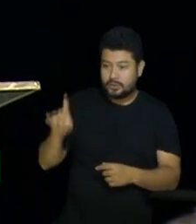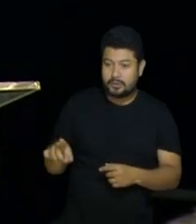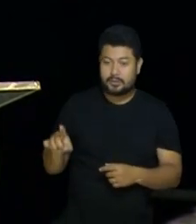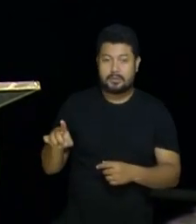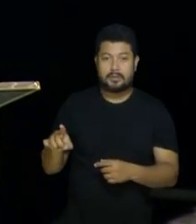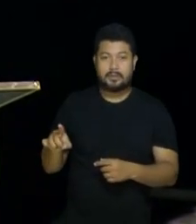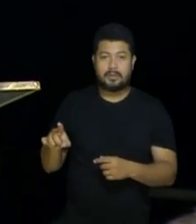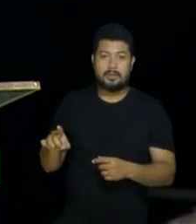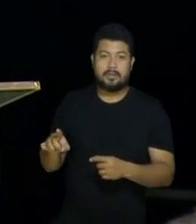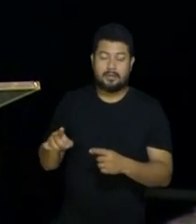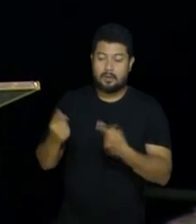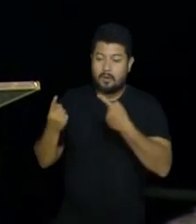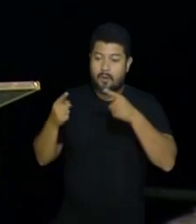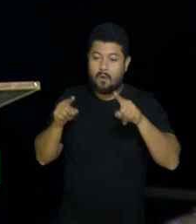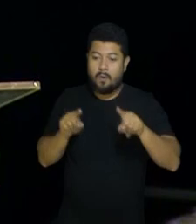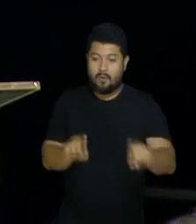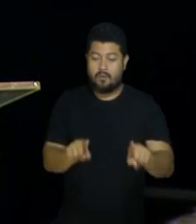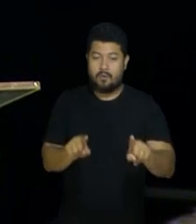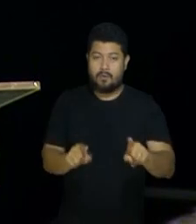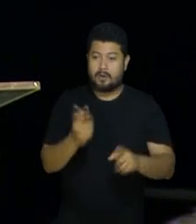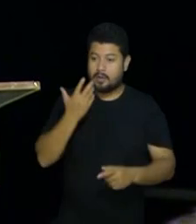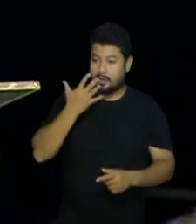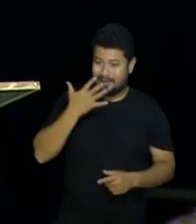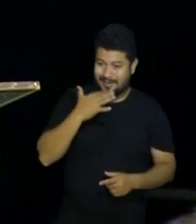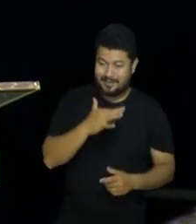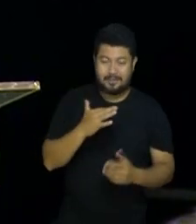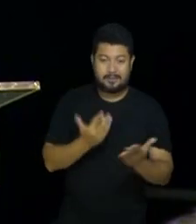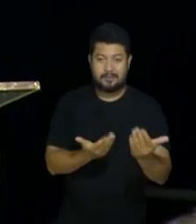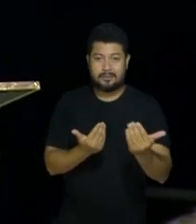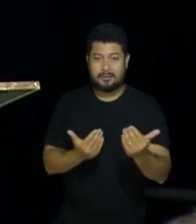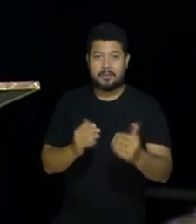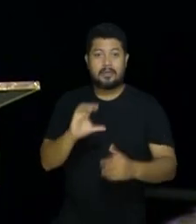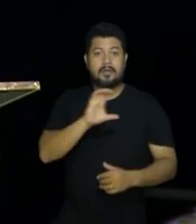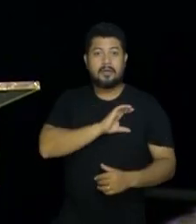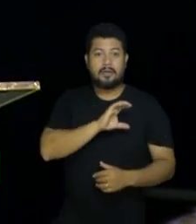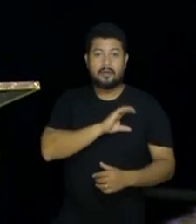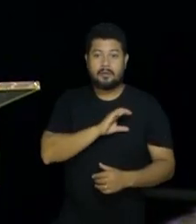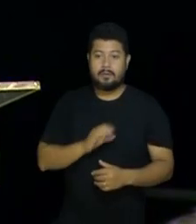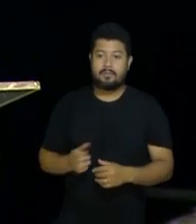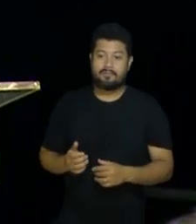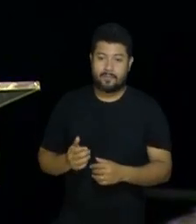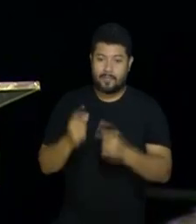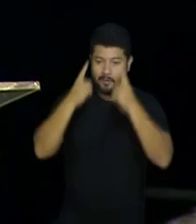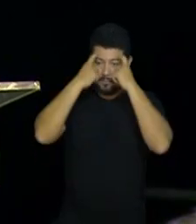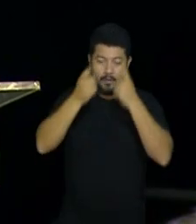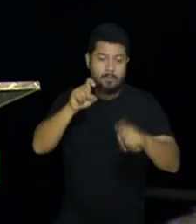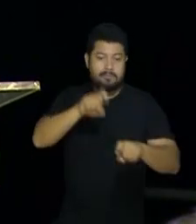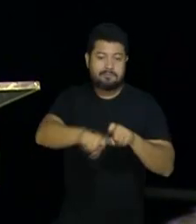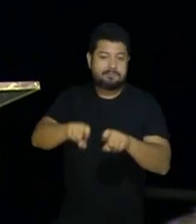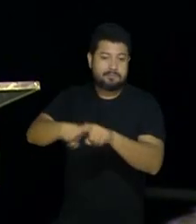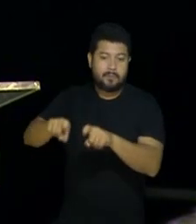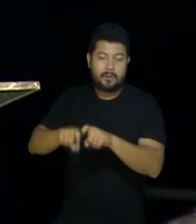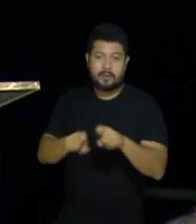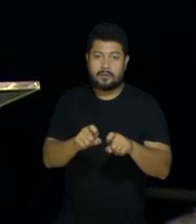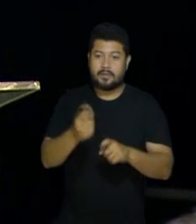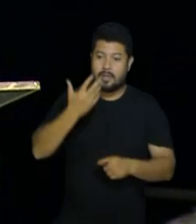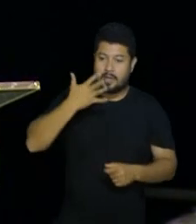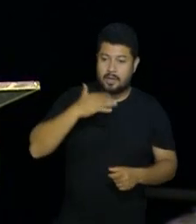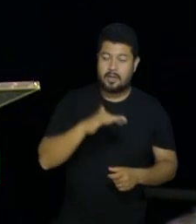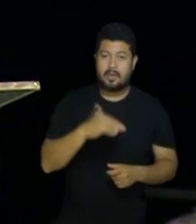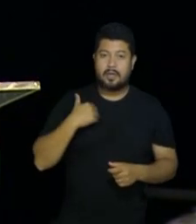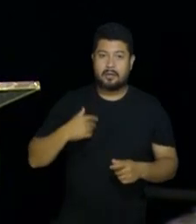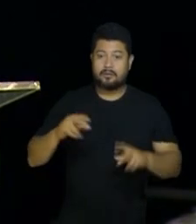contra criança e adolescente no município de Camboriú. A violência sexual infantil ainda é um tema a ser discutido